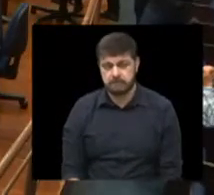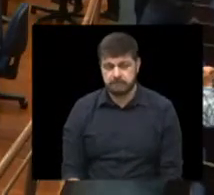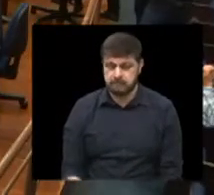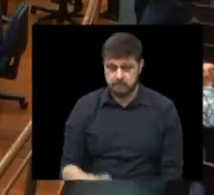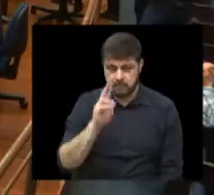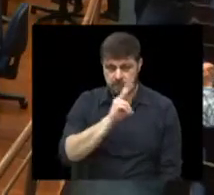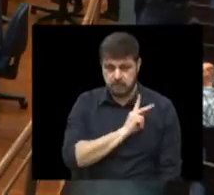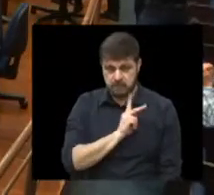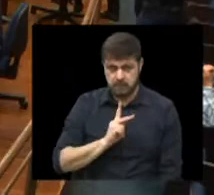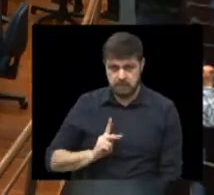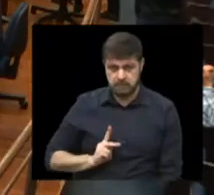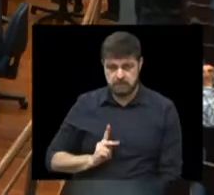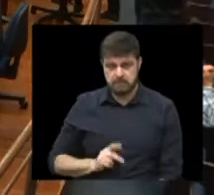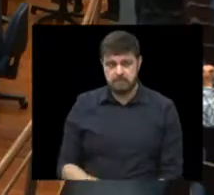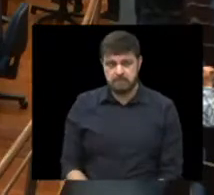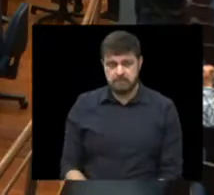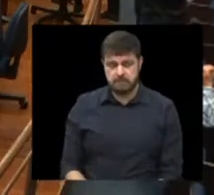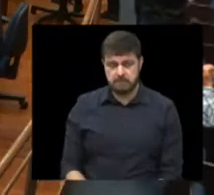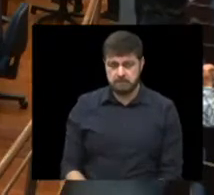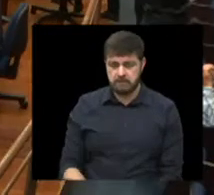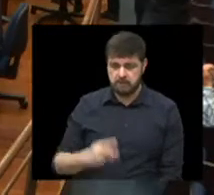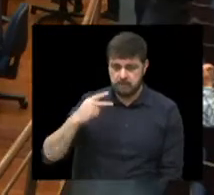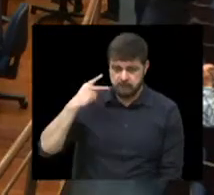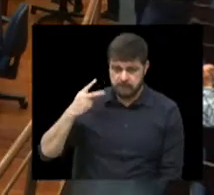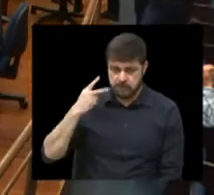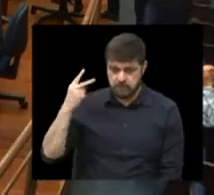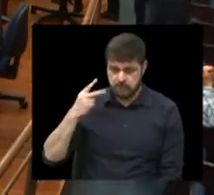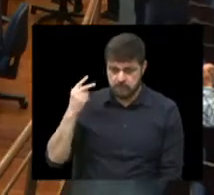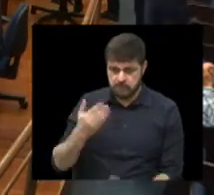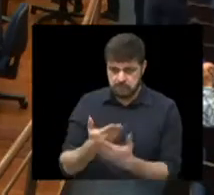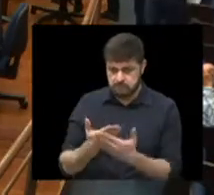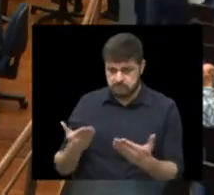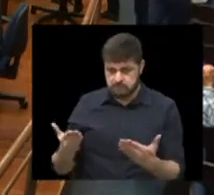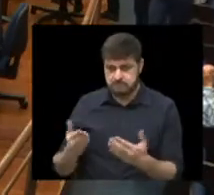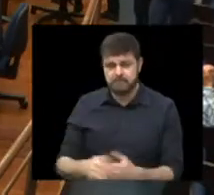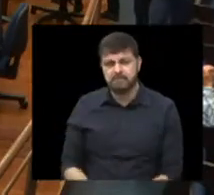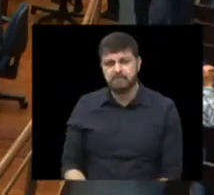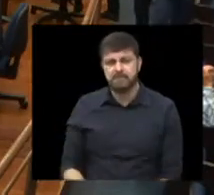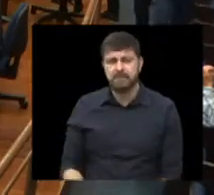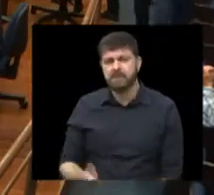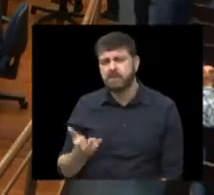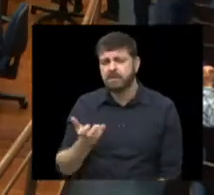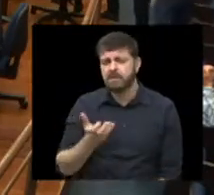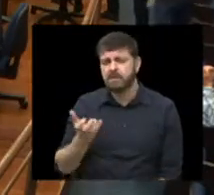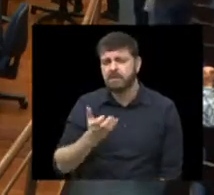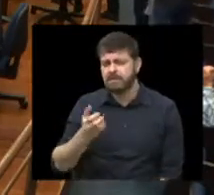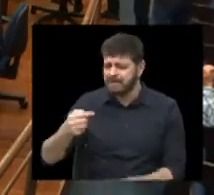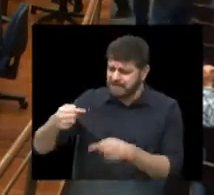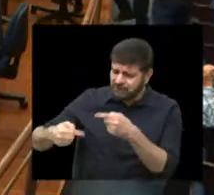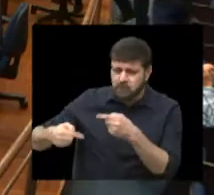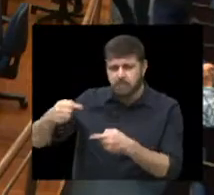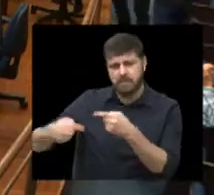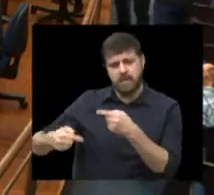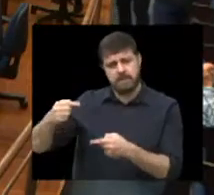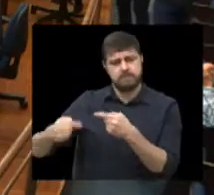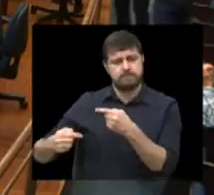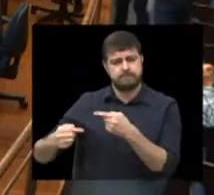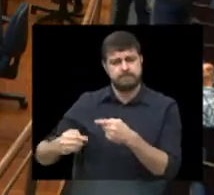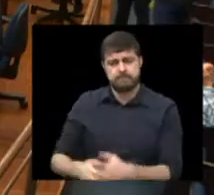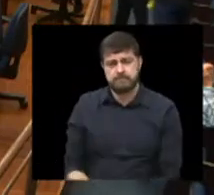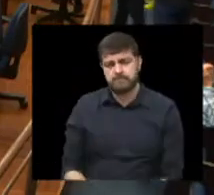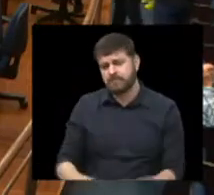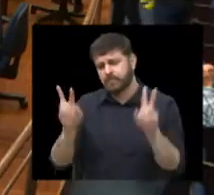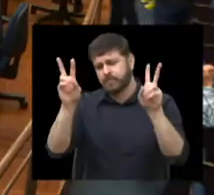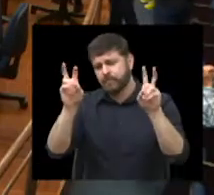Senhor presidente, nobres colegas, eu gostaria de fazer um debate sobre